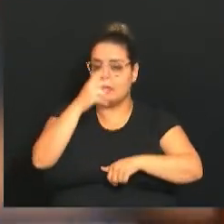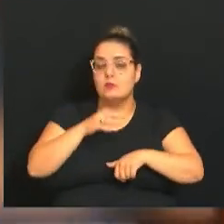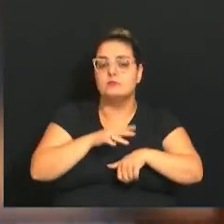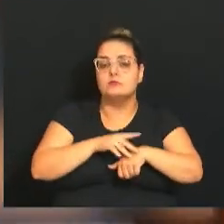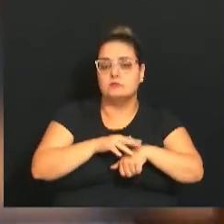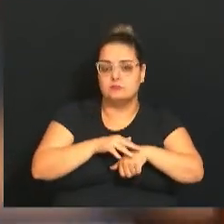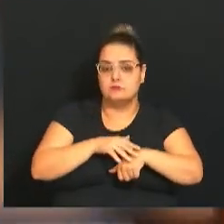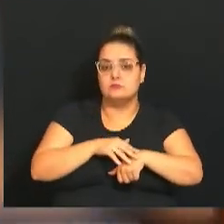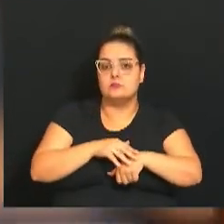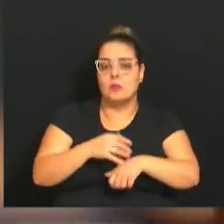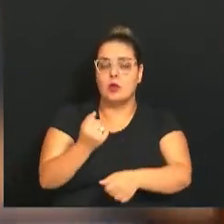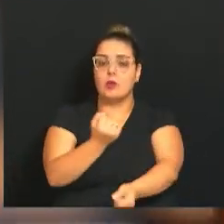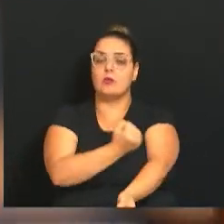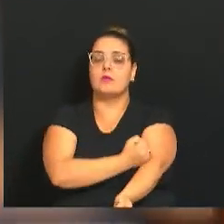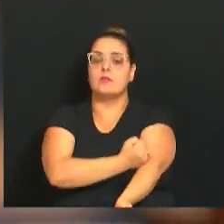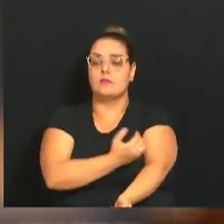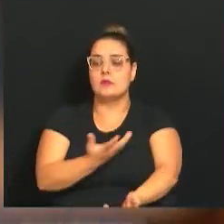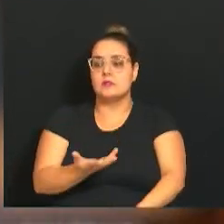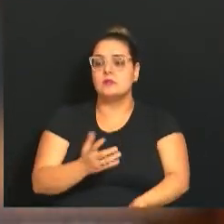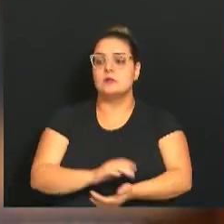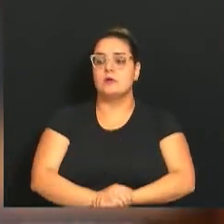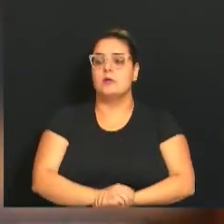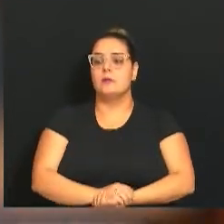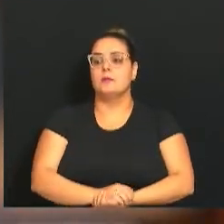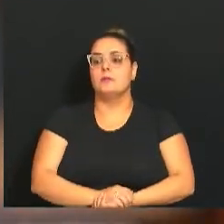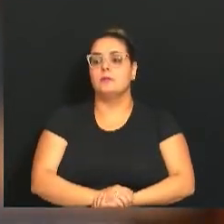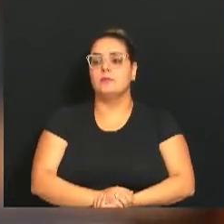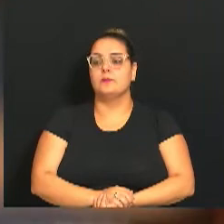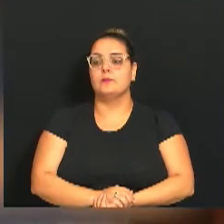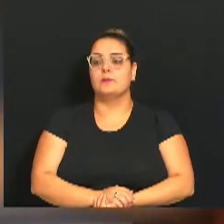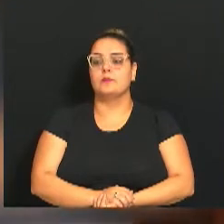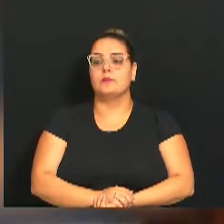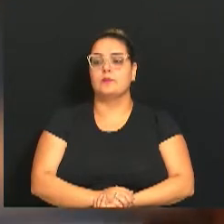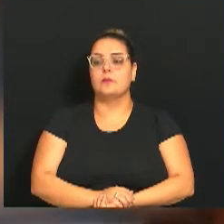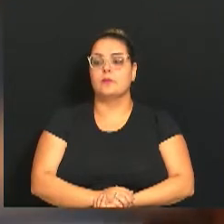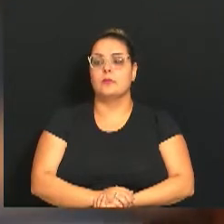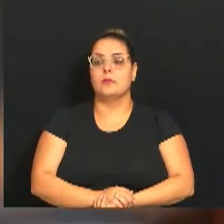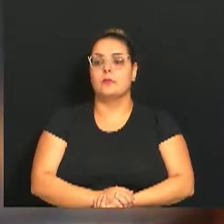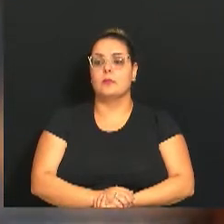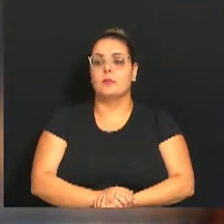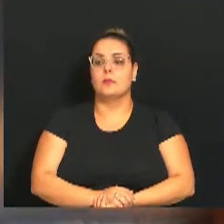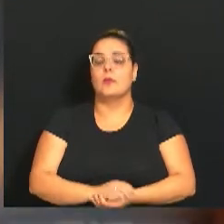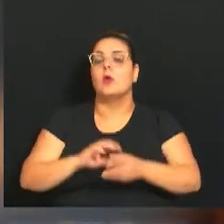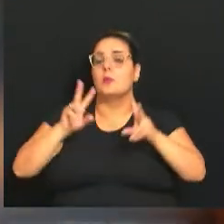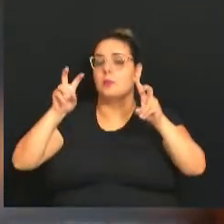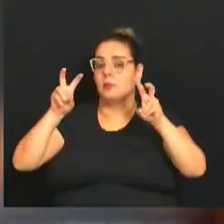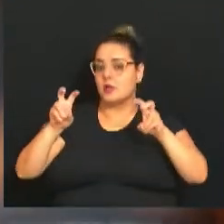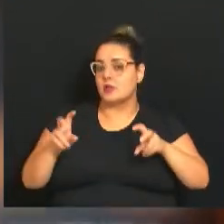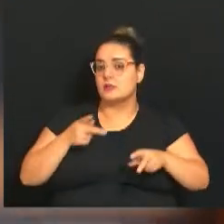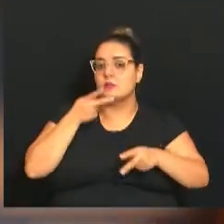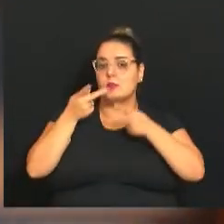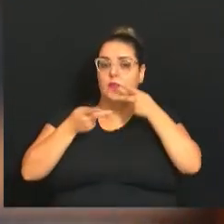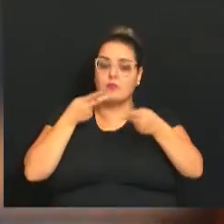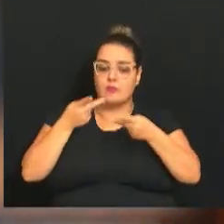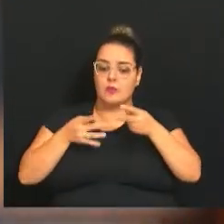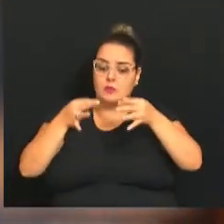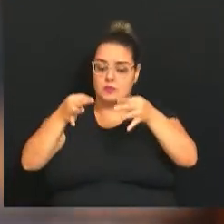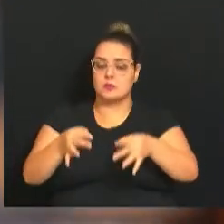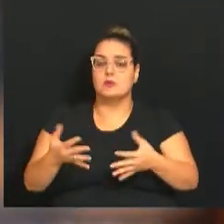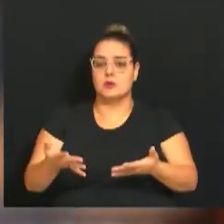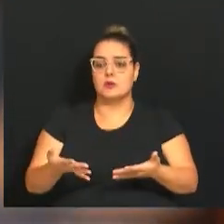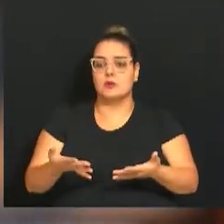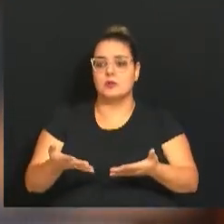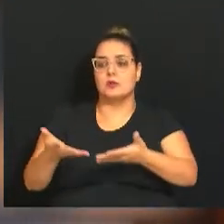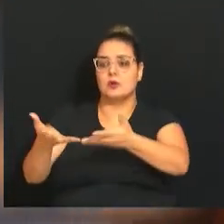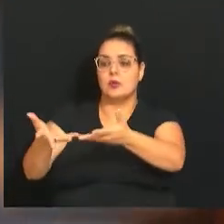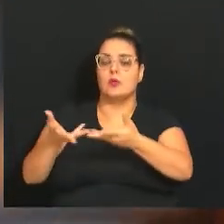do alcoolismo. E para esse tema ser falado com propriedade, eu